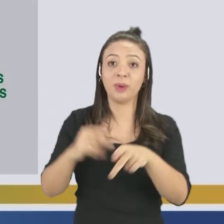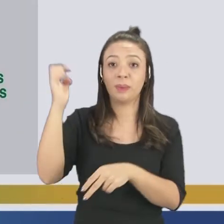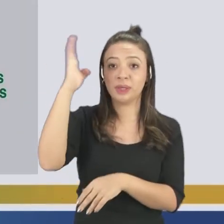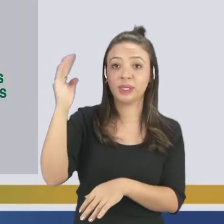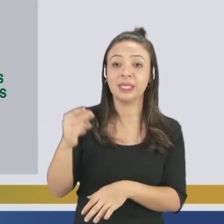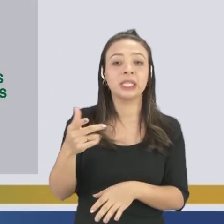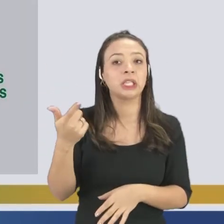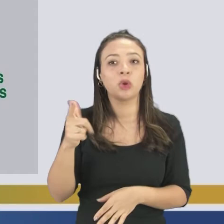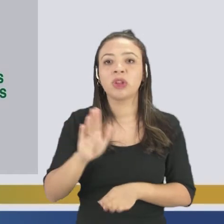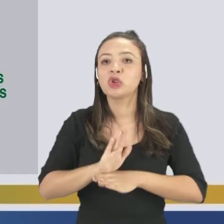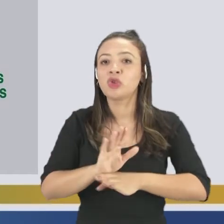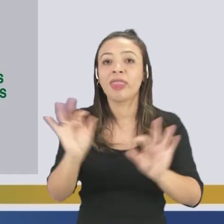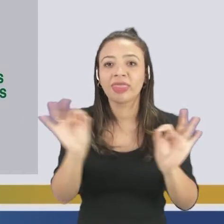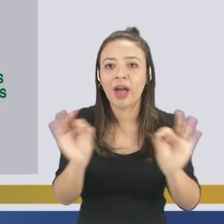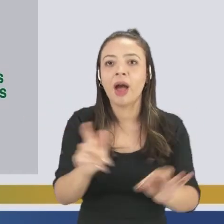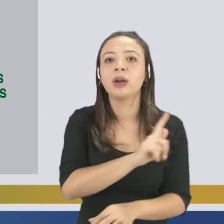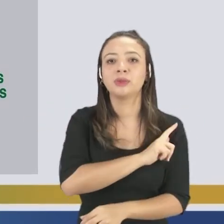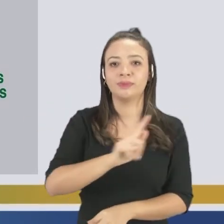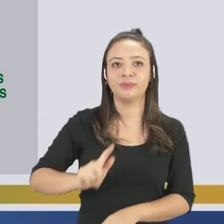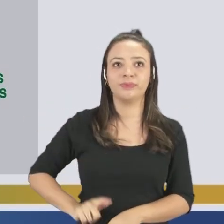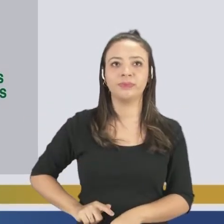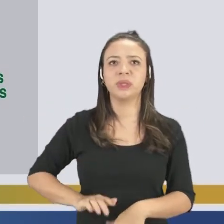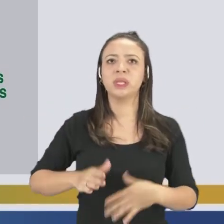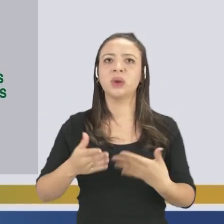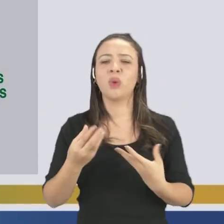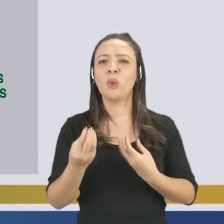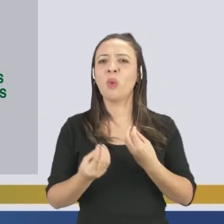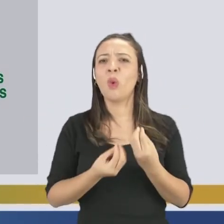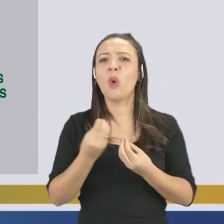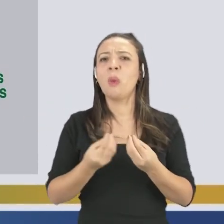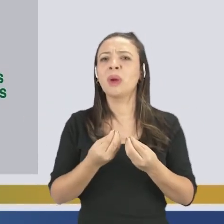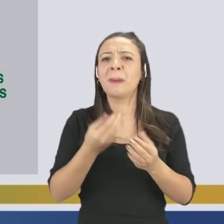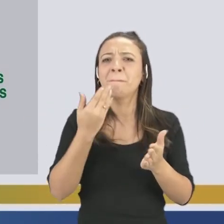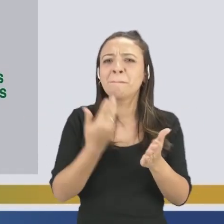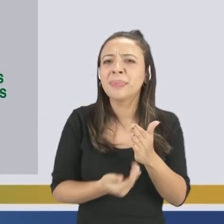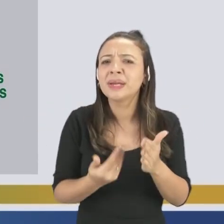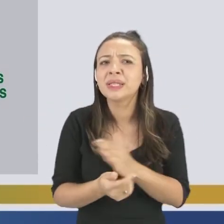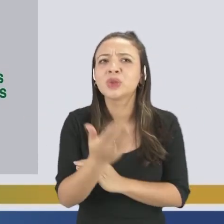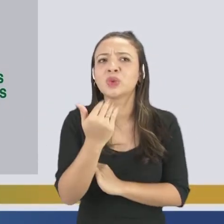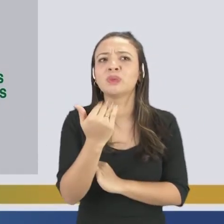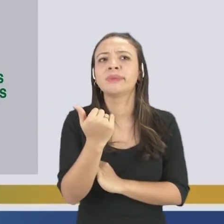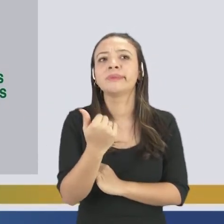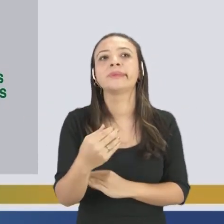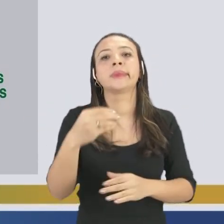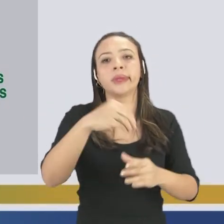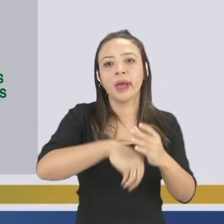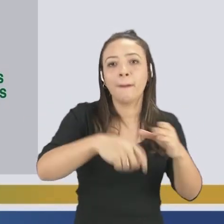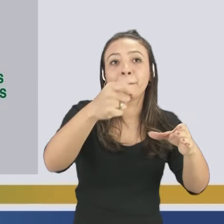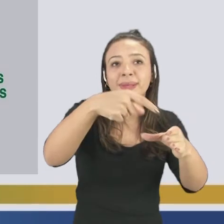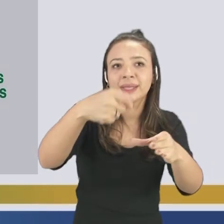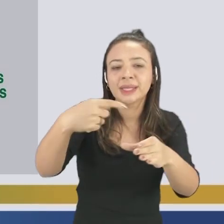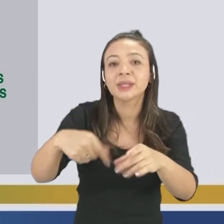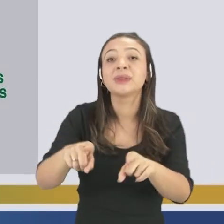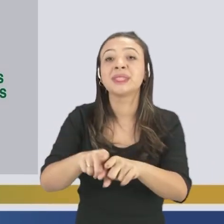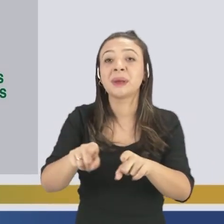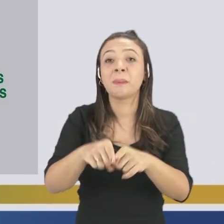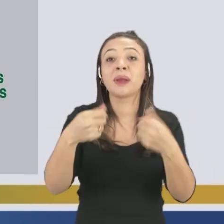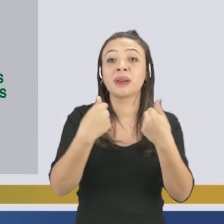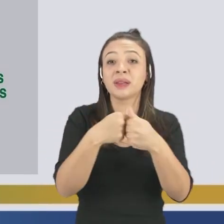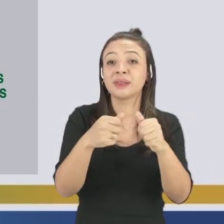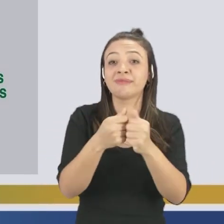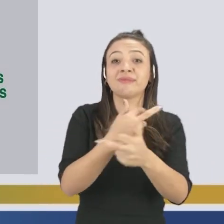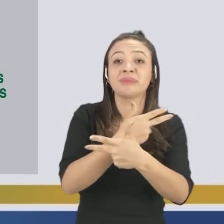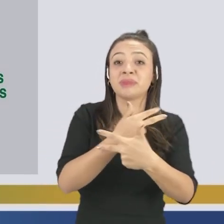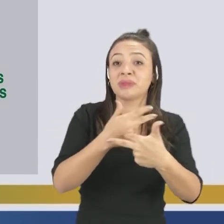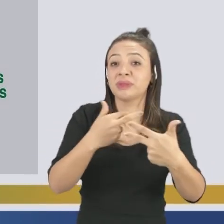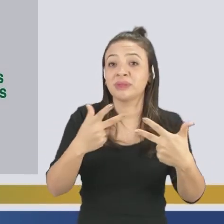Onde está o desperdício de alimentos no Brasil? 10% na colheita, 50% no transporte ou manuseio,